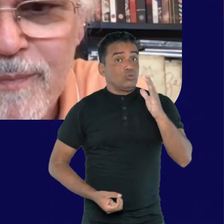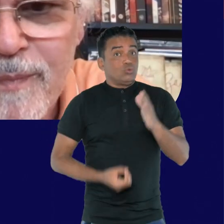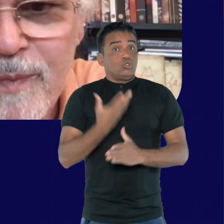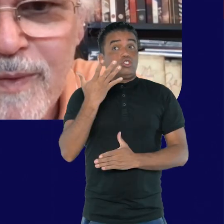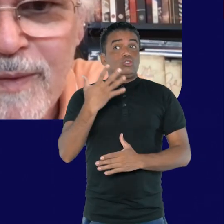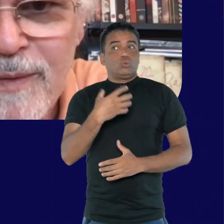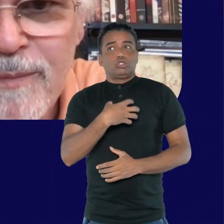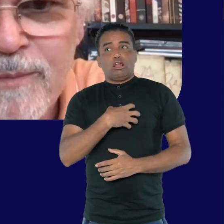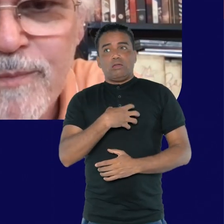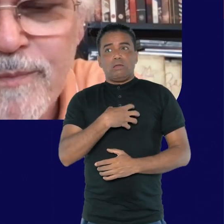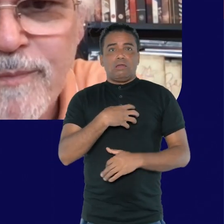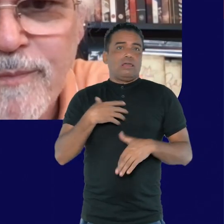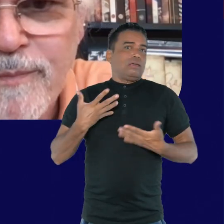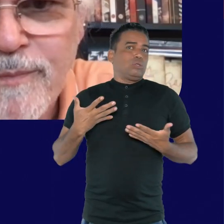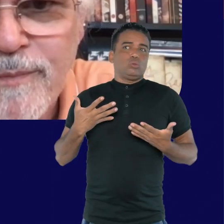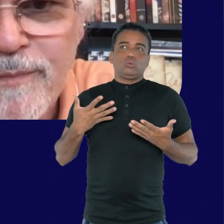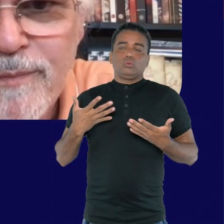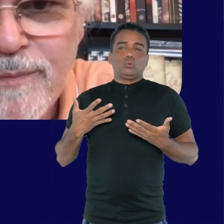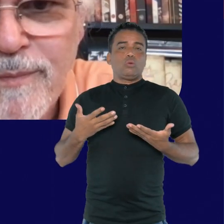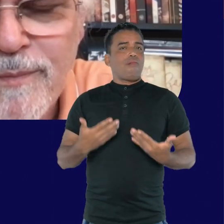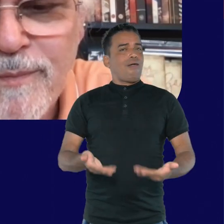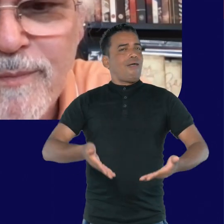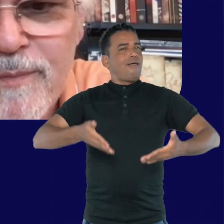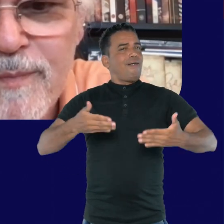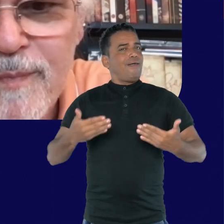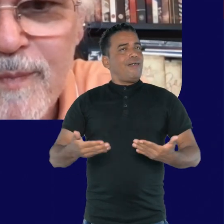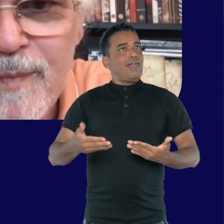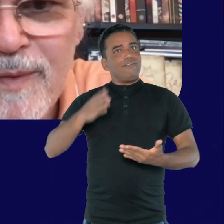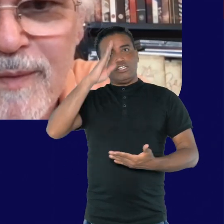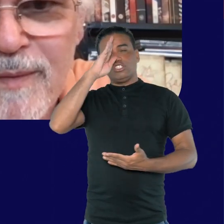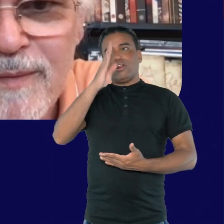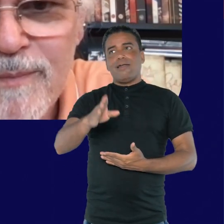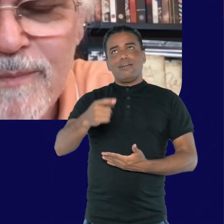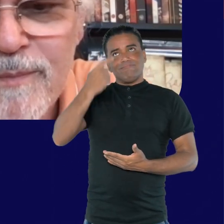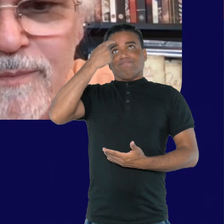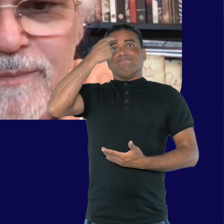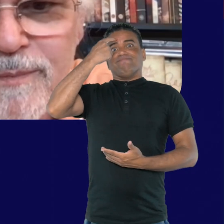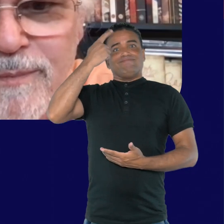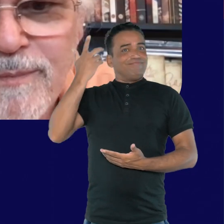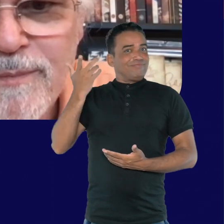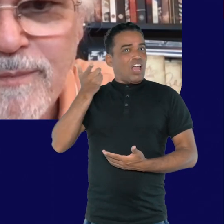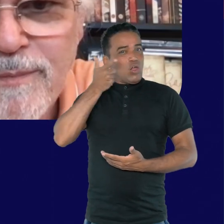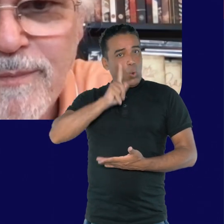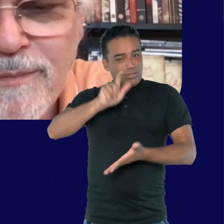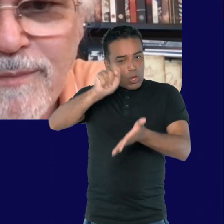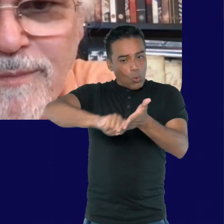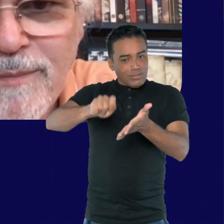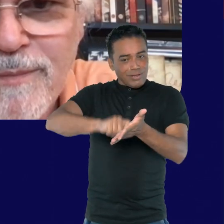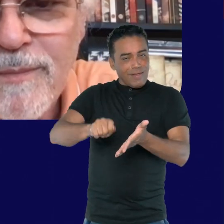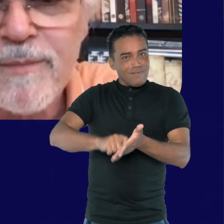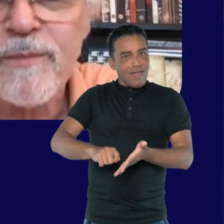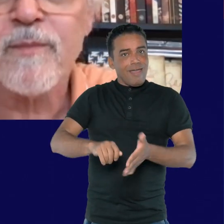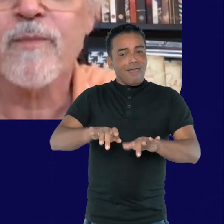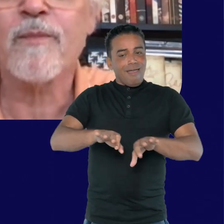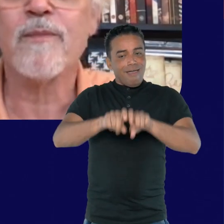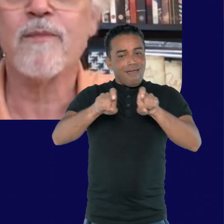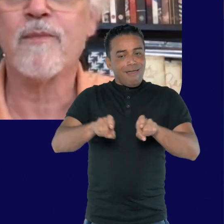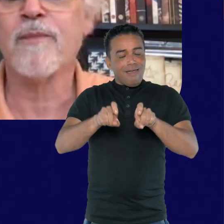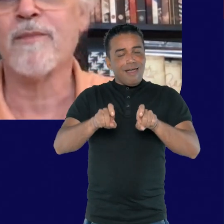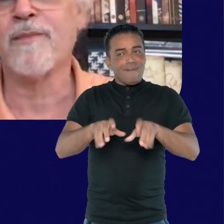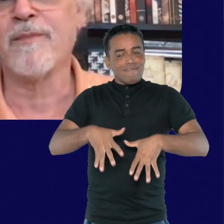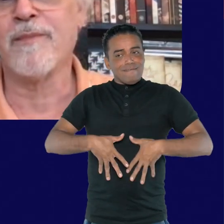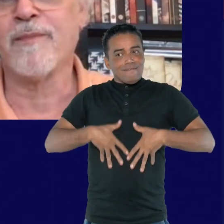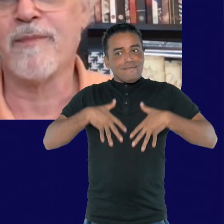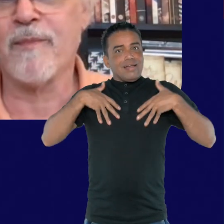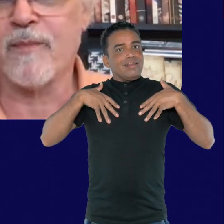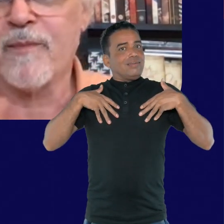muito fluida, muito direta na sua cabeça e você imediatamente conseguiu escrever ali e ficou satisfeito